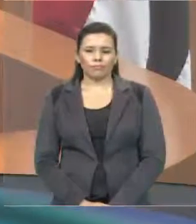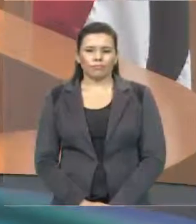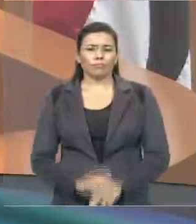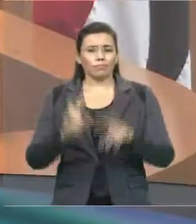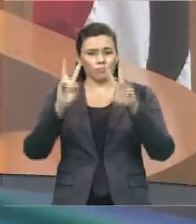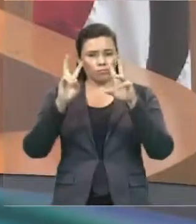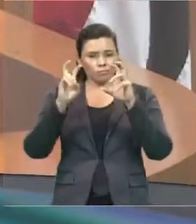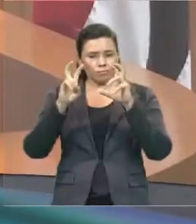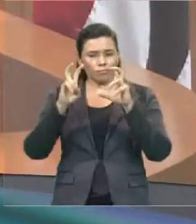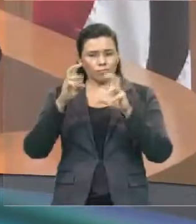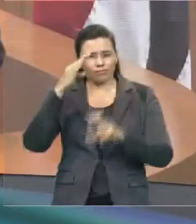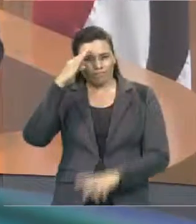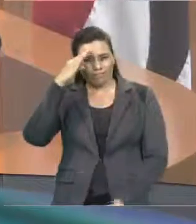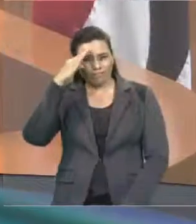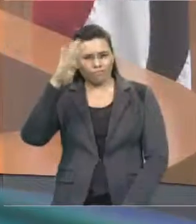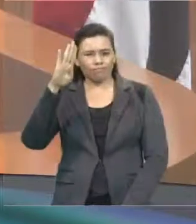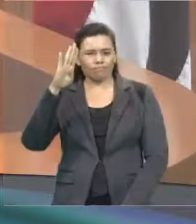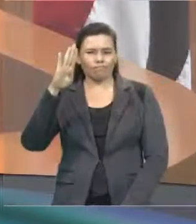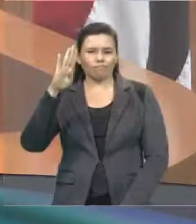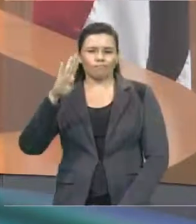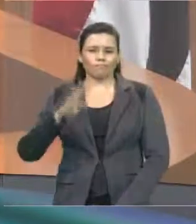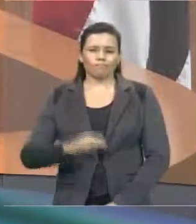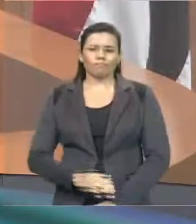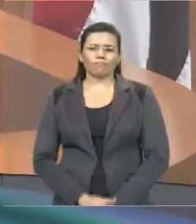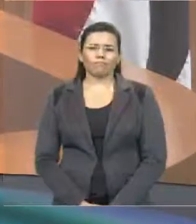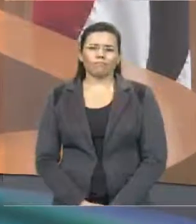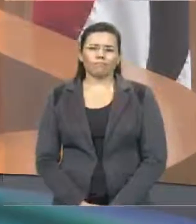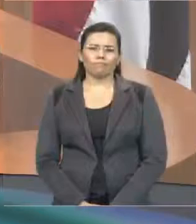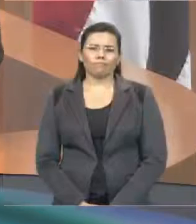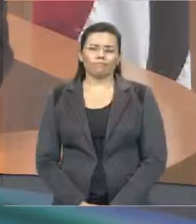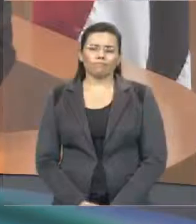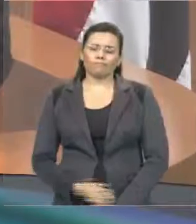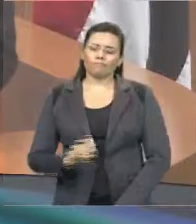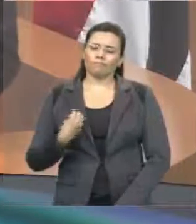qualquer cidadão, que é a questão da saúde pública.